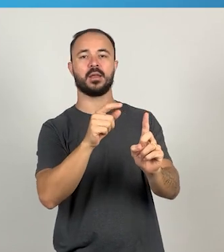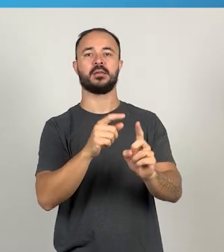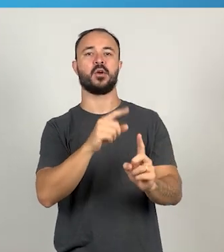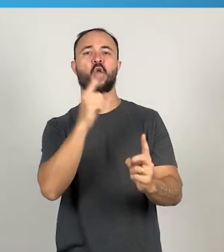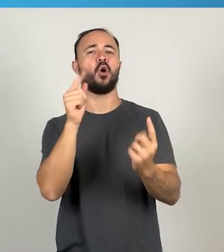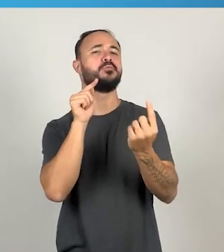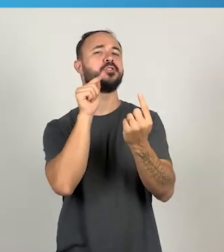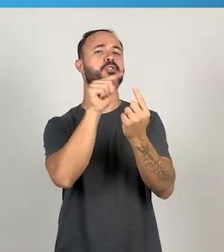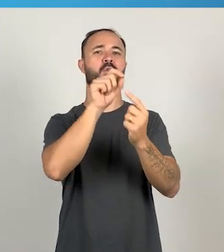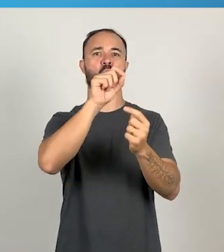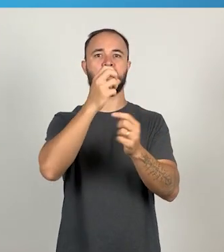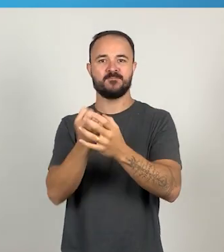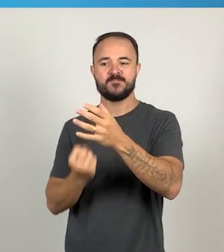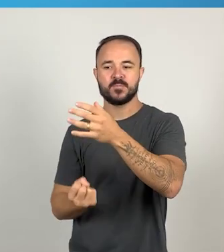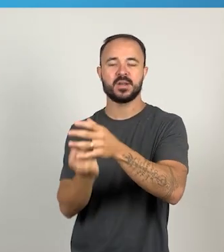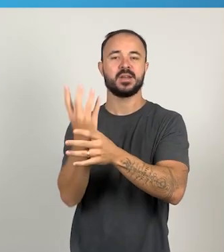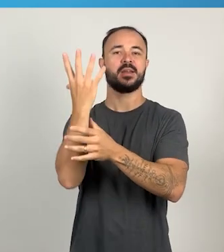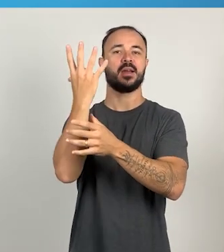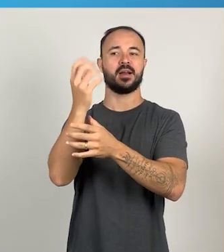vila.